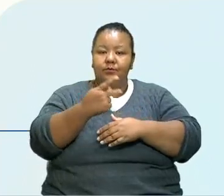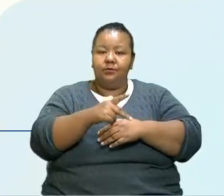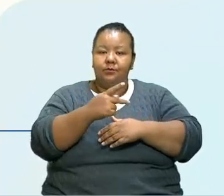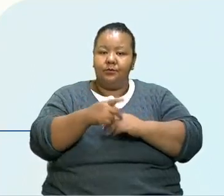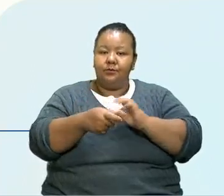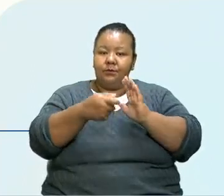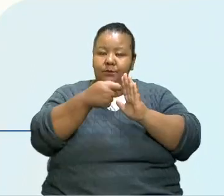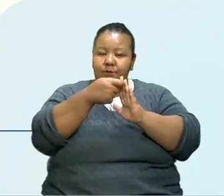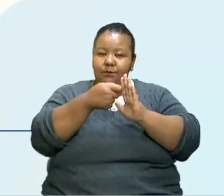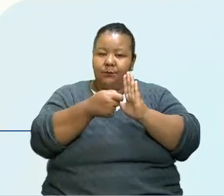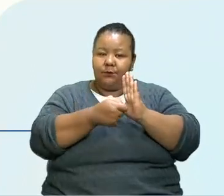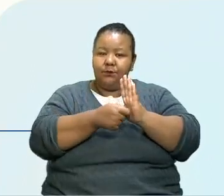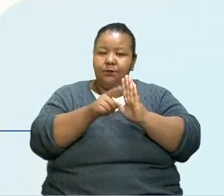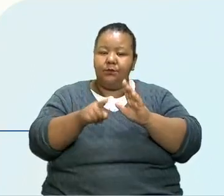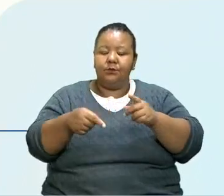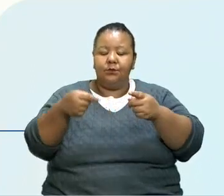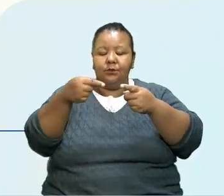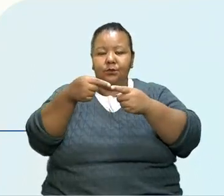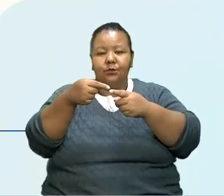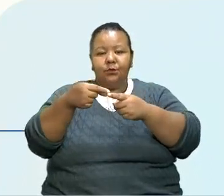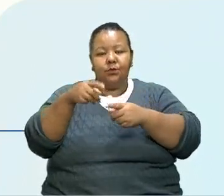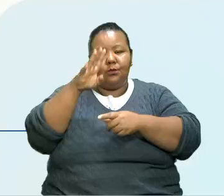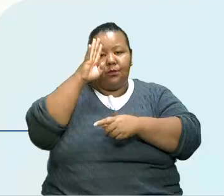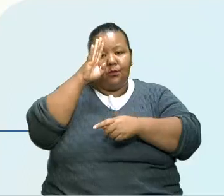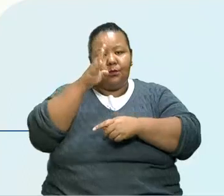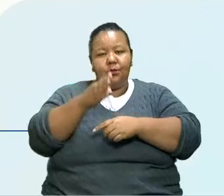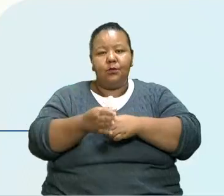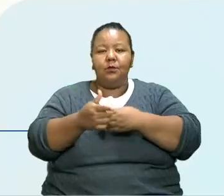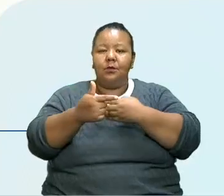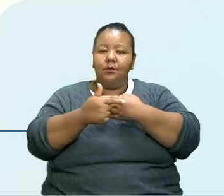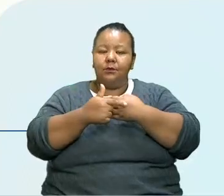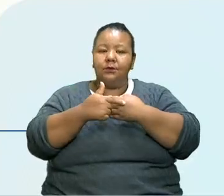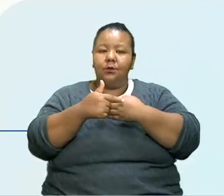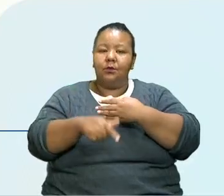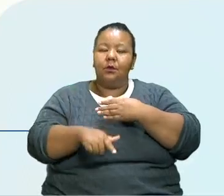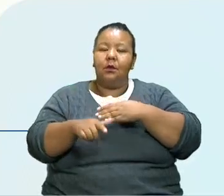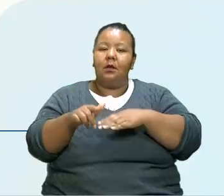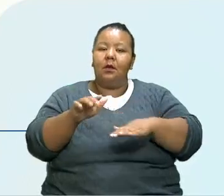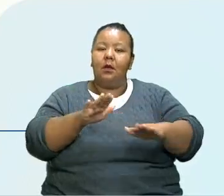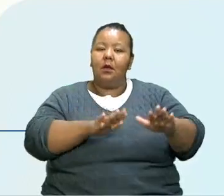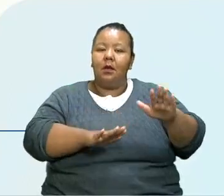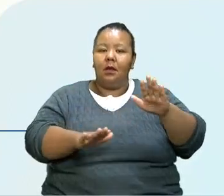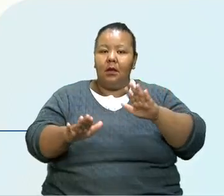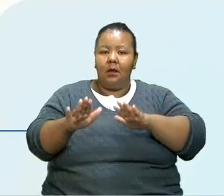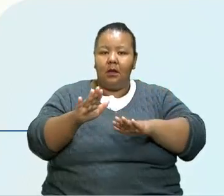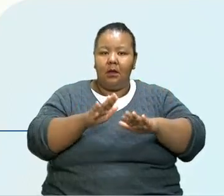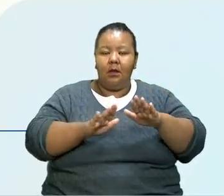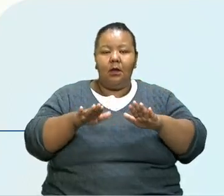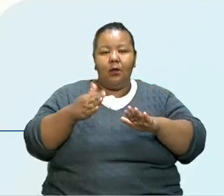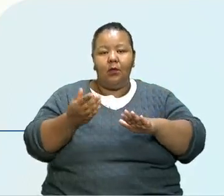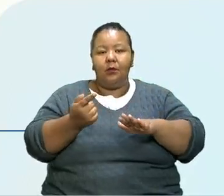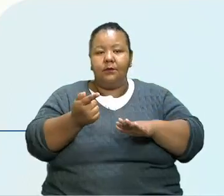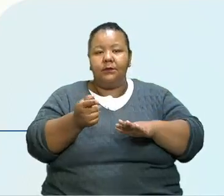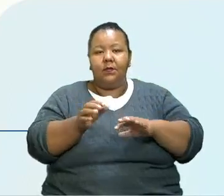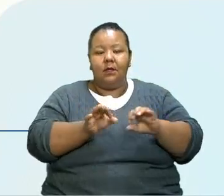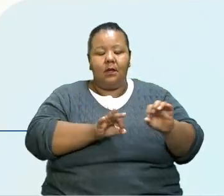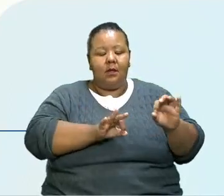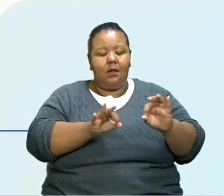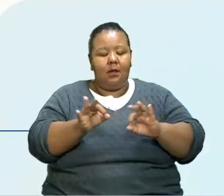atribuições está ali ligada diretamente à função da organização. Está, a partir do momento que você planeja, que